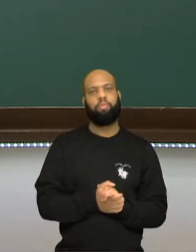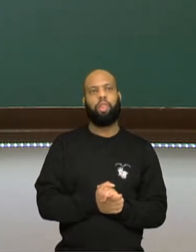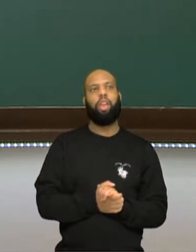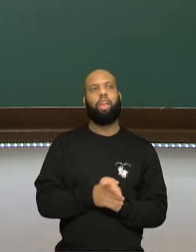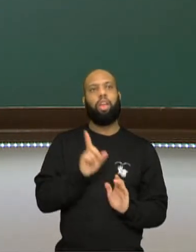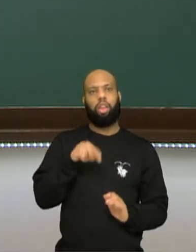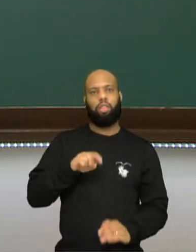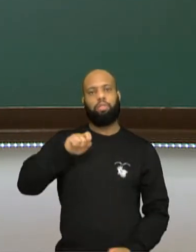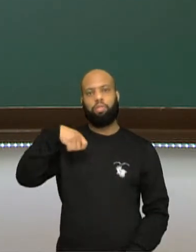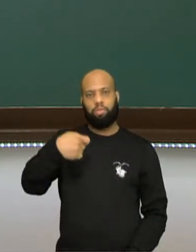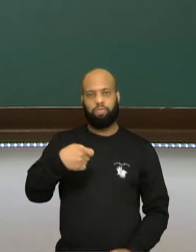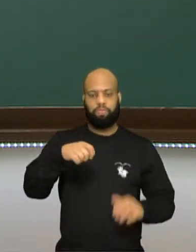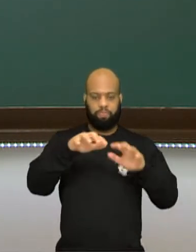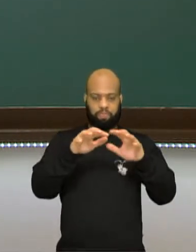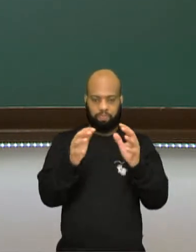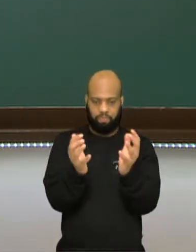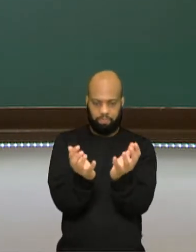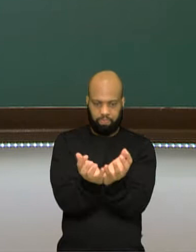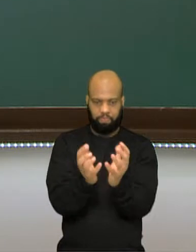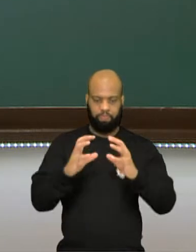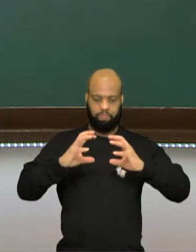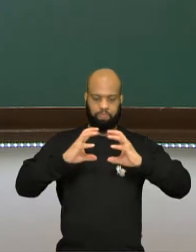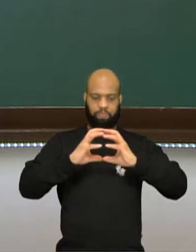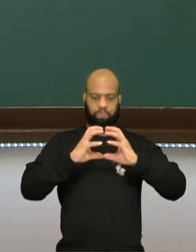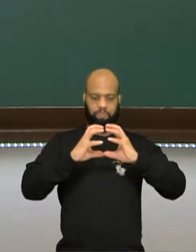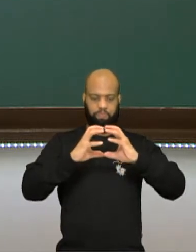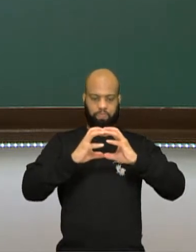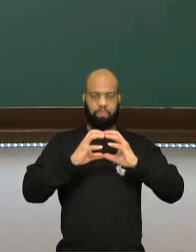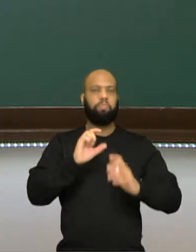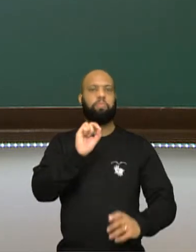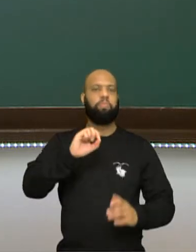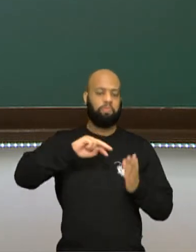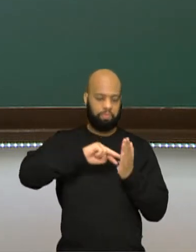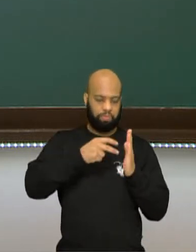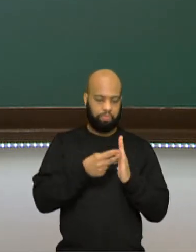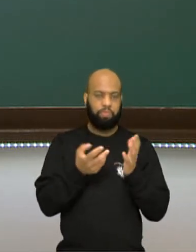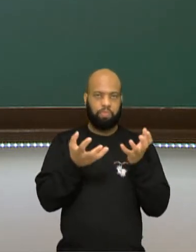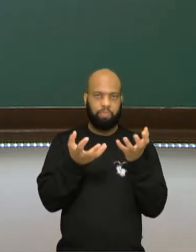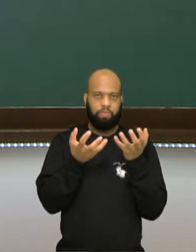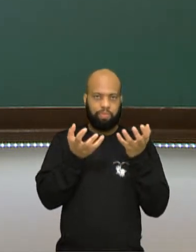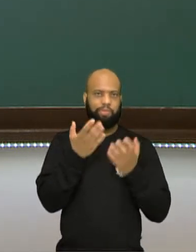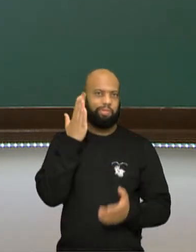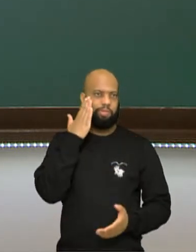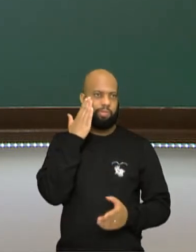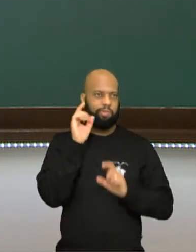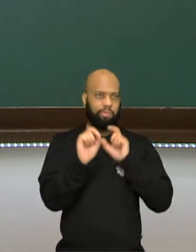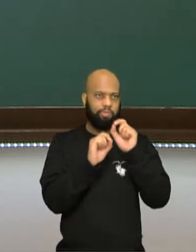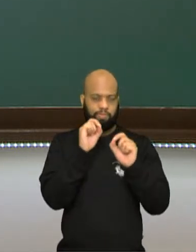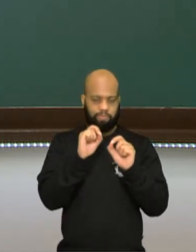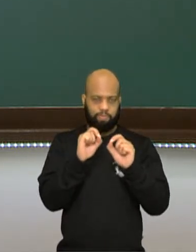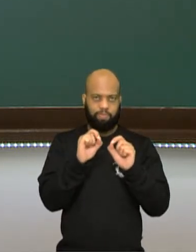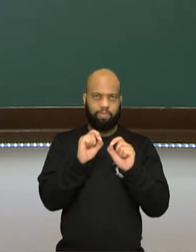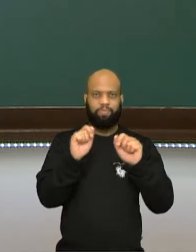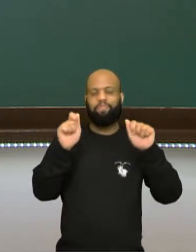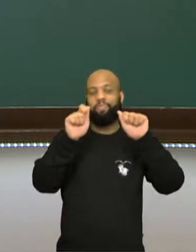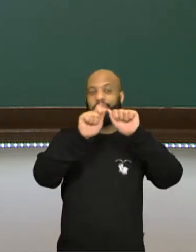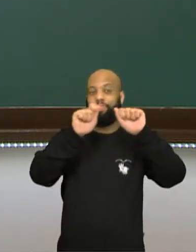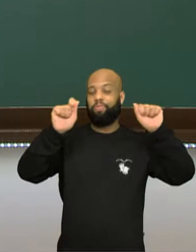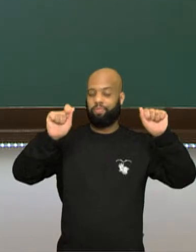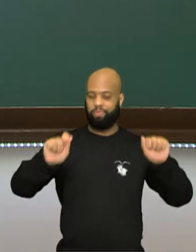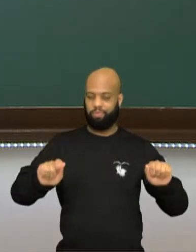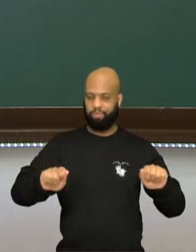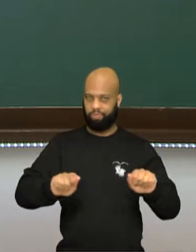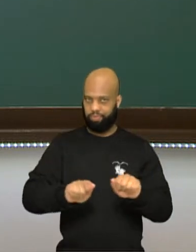sobre a superfície de uma esfera O quê que significa isso se queremos ver exatamente a casca desse